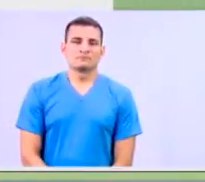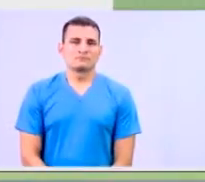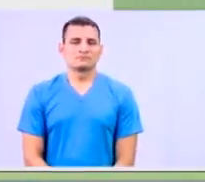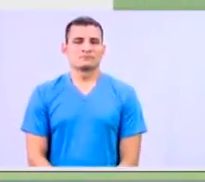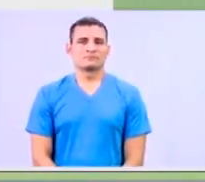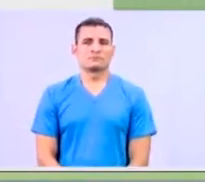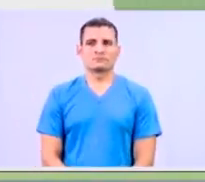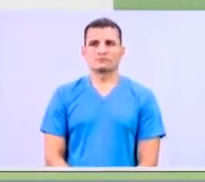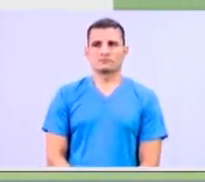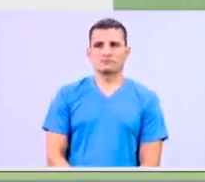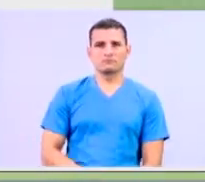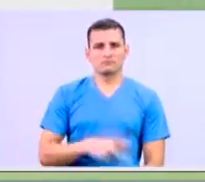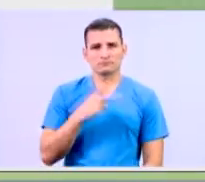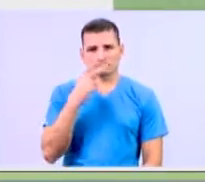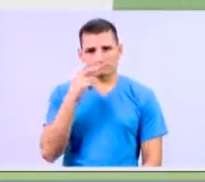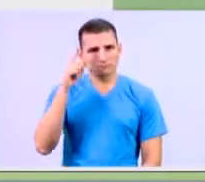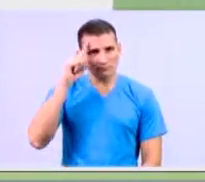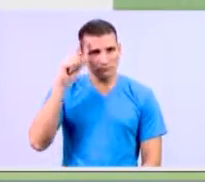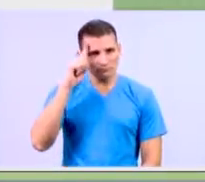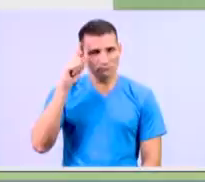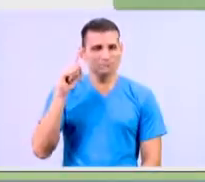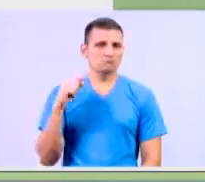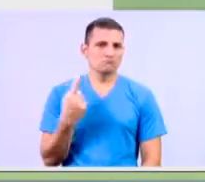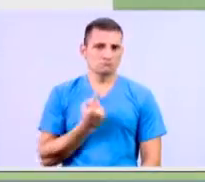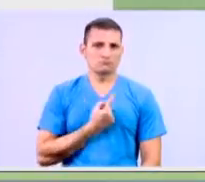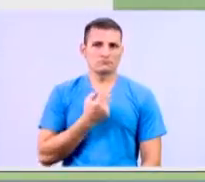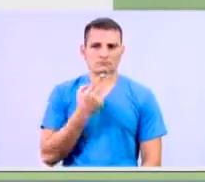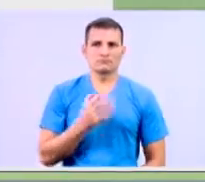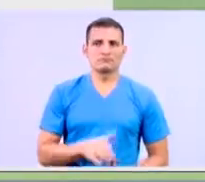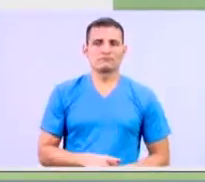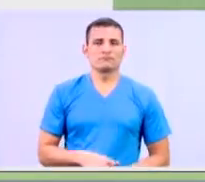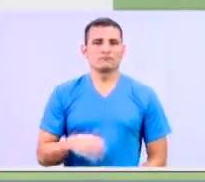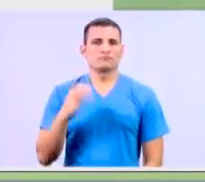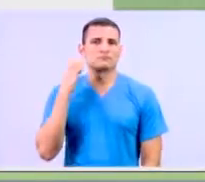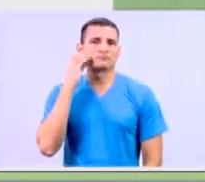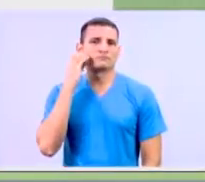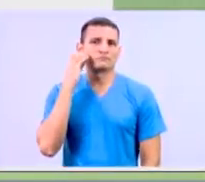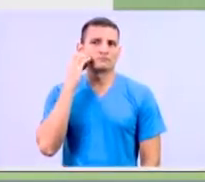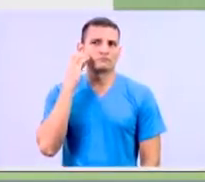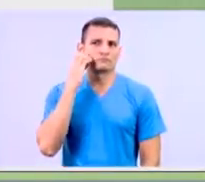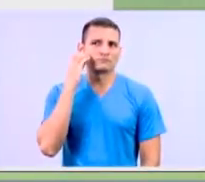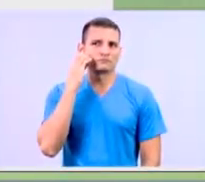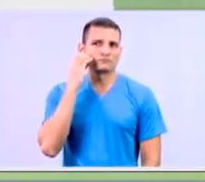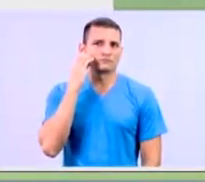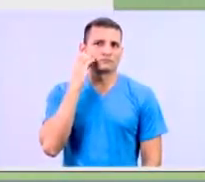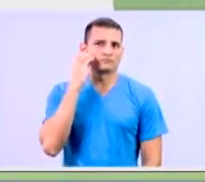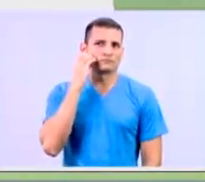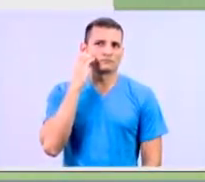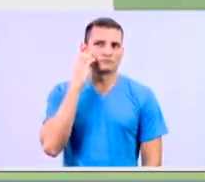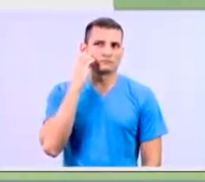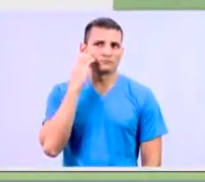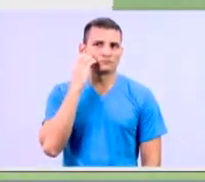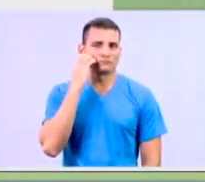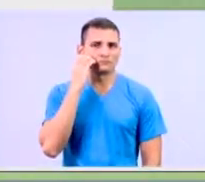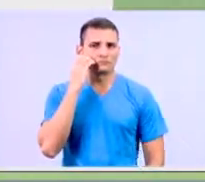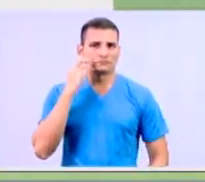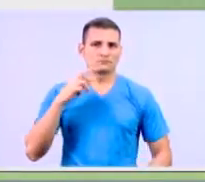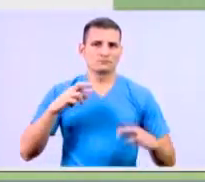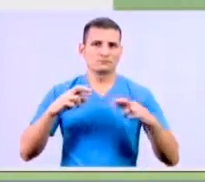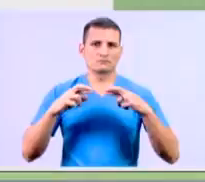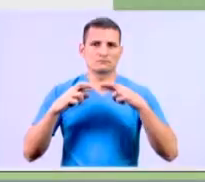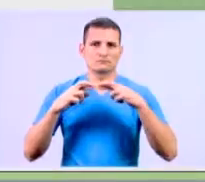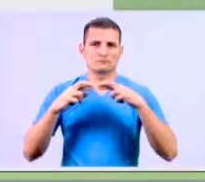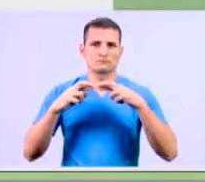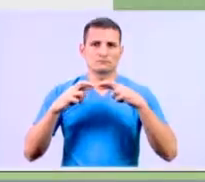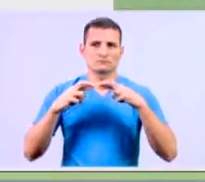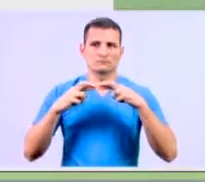que parece bastante com o dia a dia nosso, né? Um celular se conectando por Bluetooth. A gente coloca o